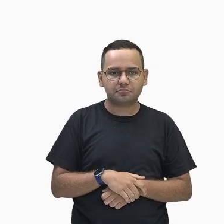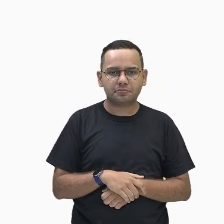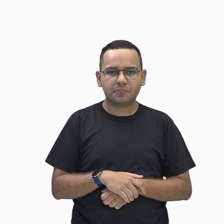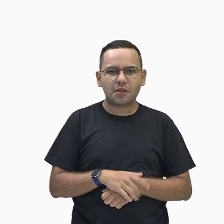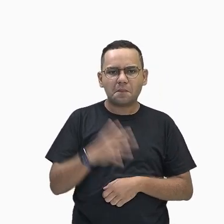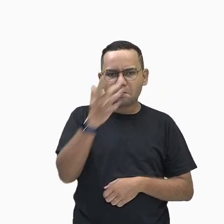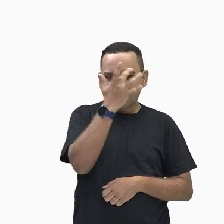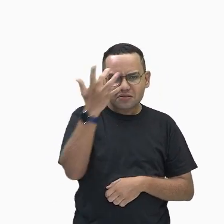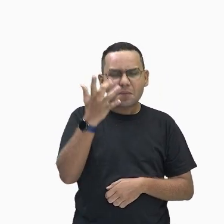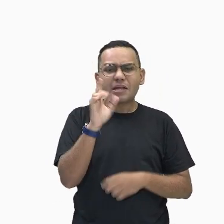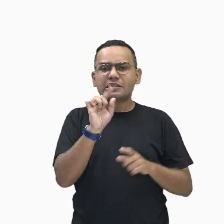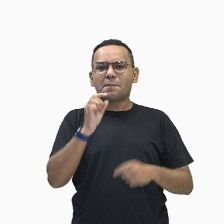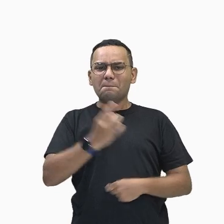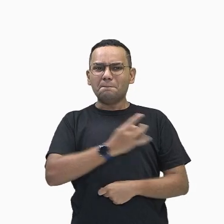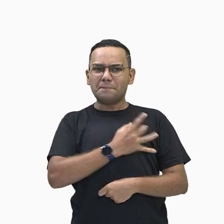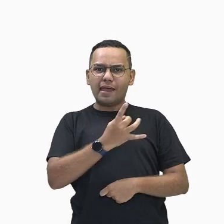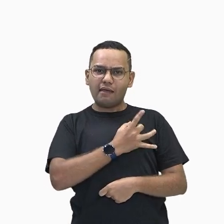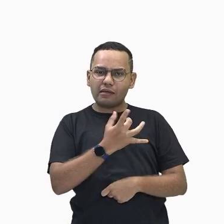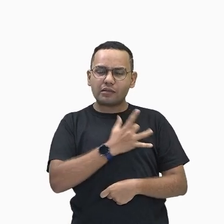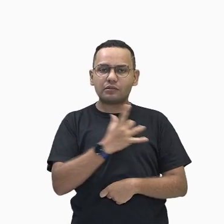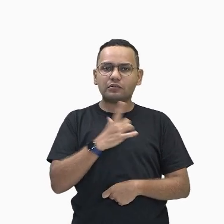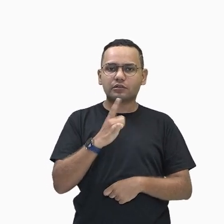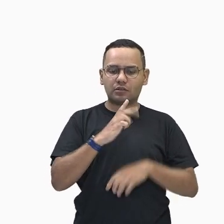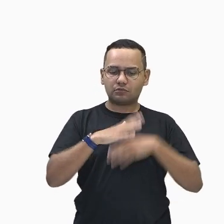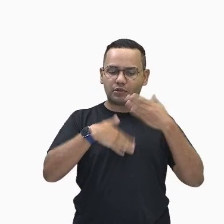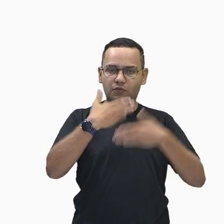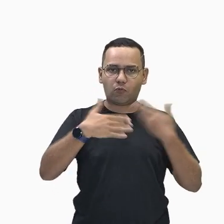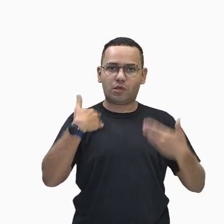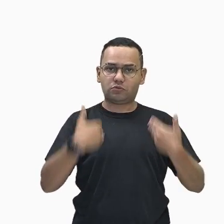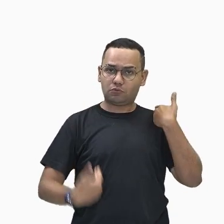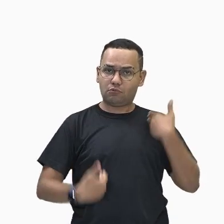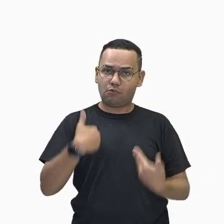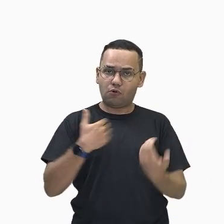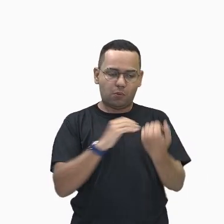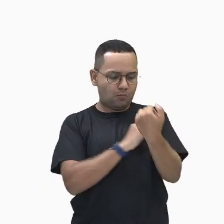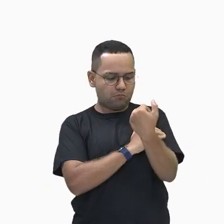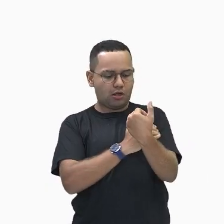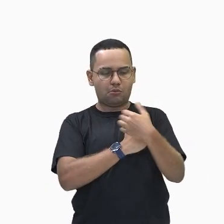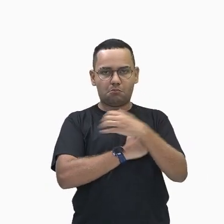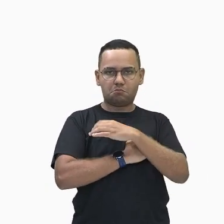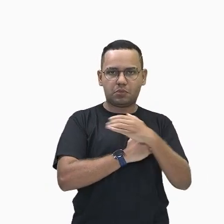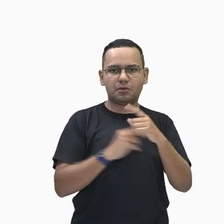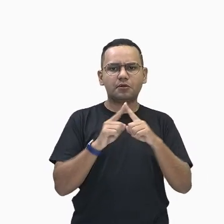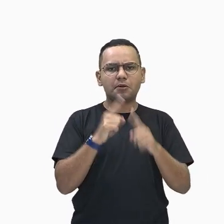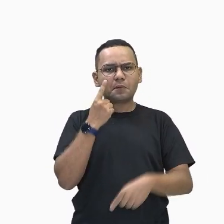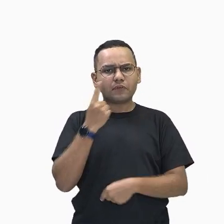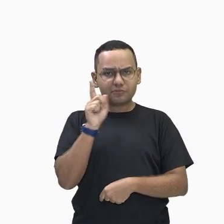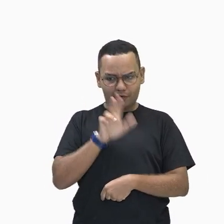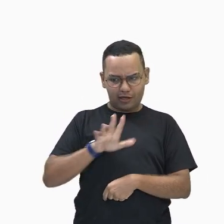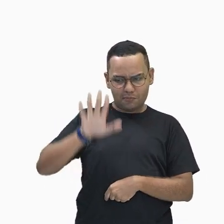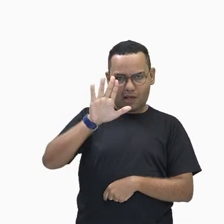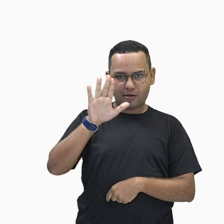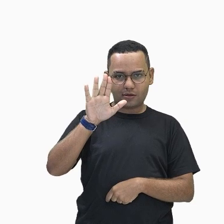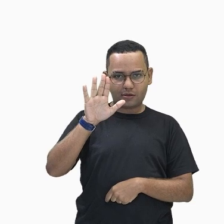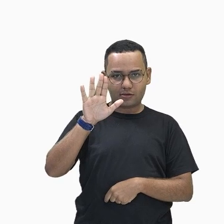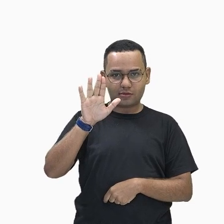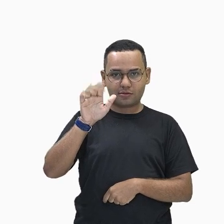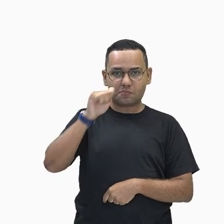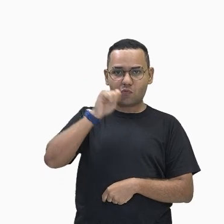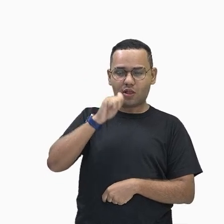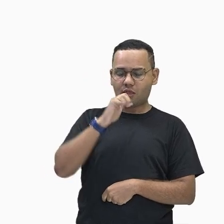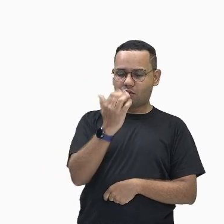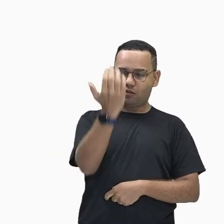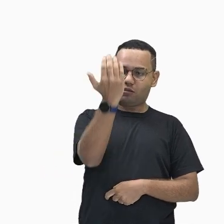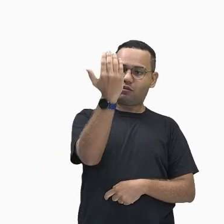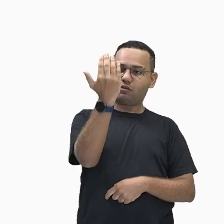E aí na imagem a gente consegue observar a moça à frente do espelho já bastante magra com a silhueta desenvolvida até um